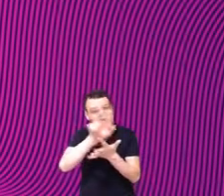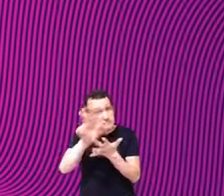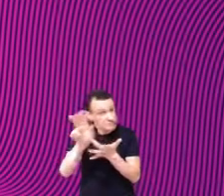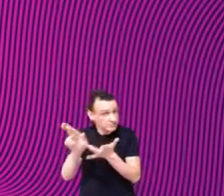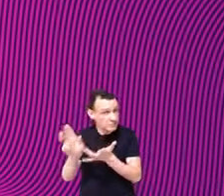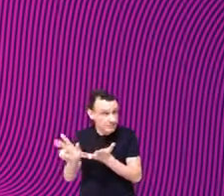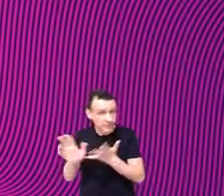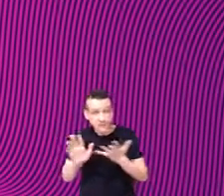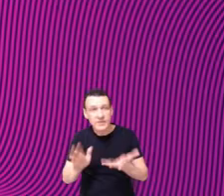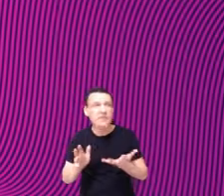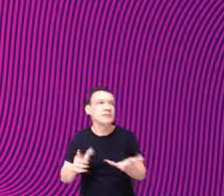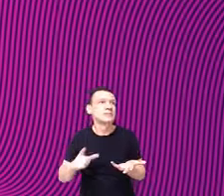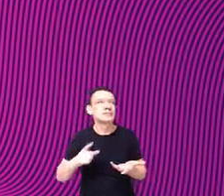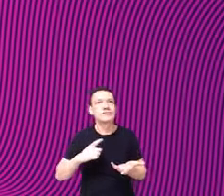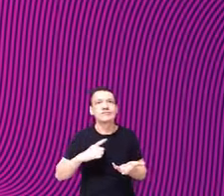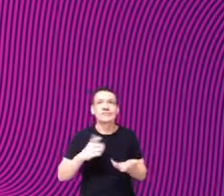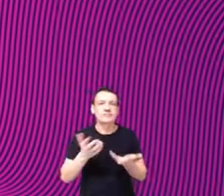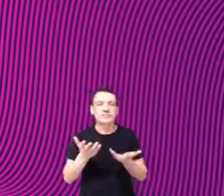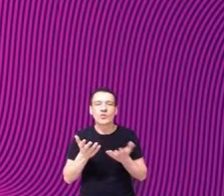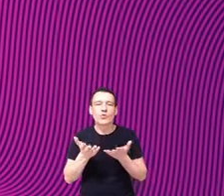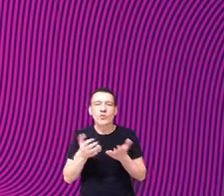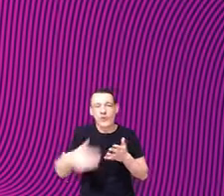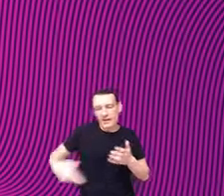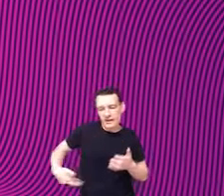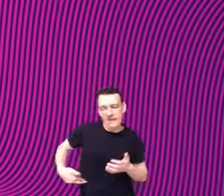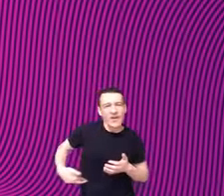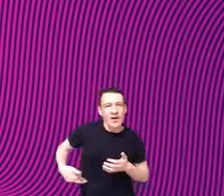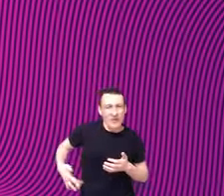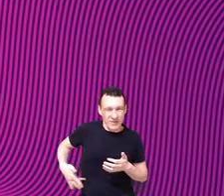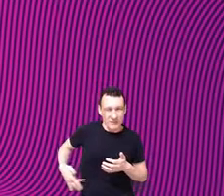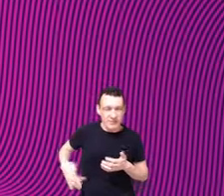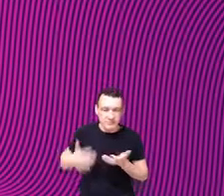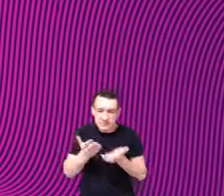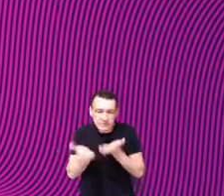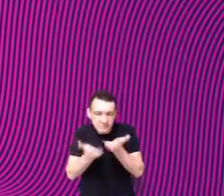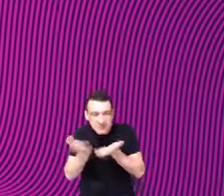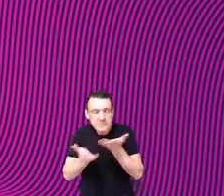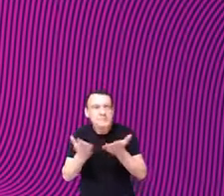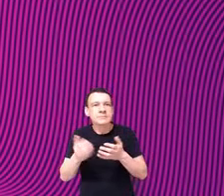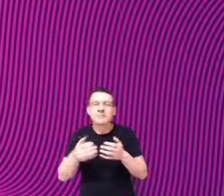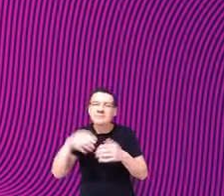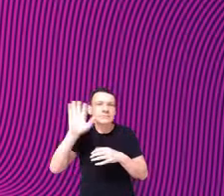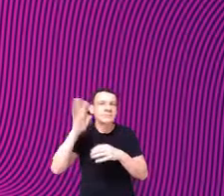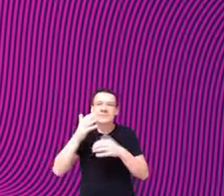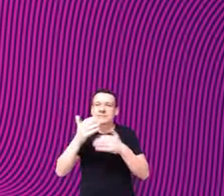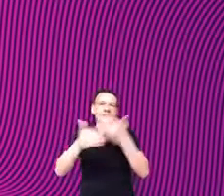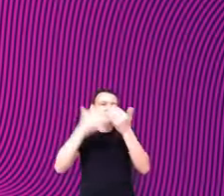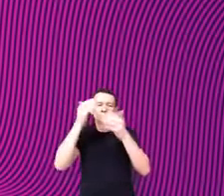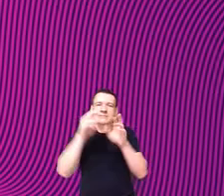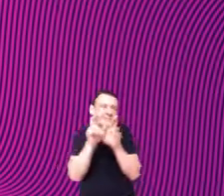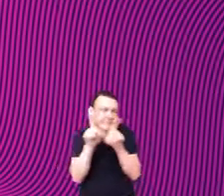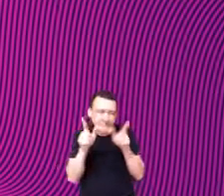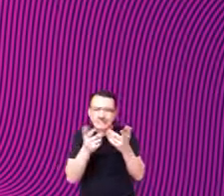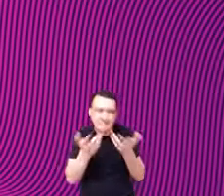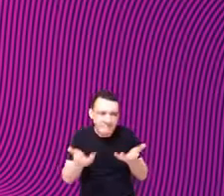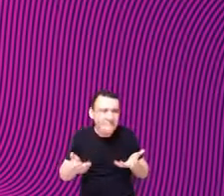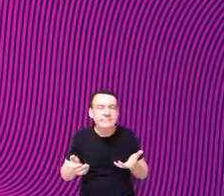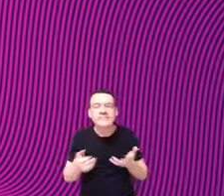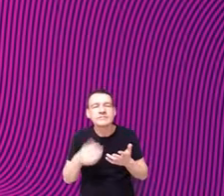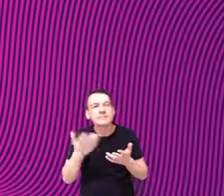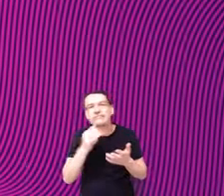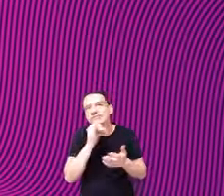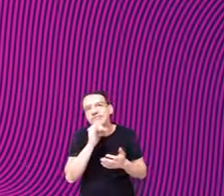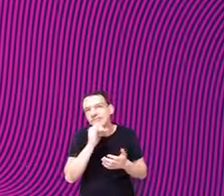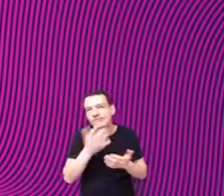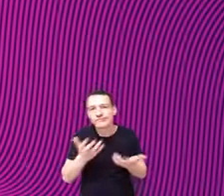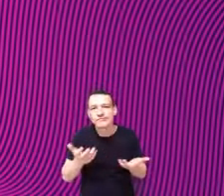cuidado renal da criança, né, ele está mais desenvolvido, né, onde você vê o tempo